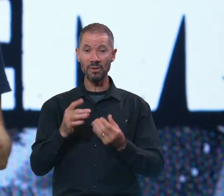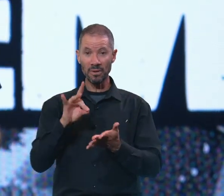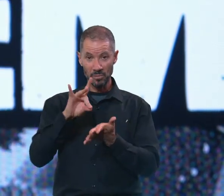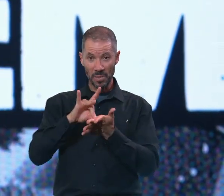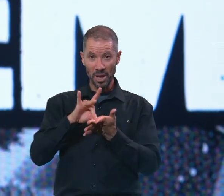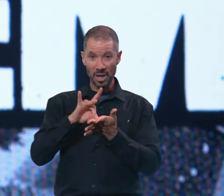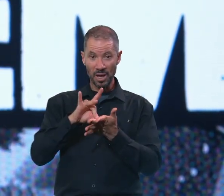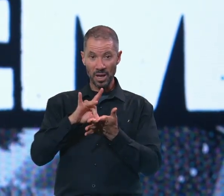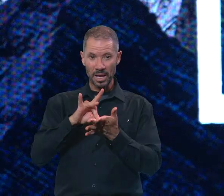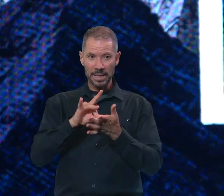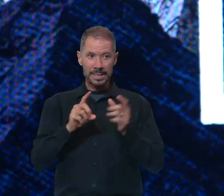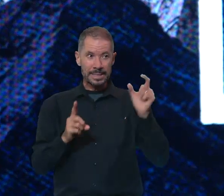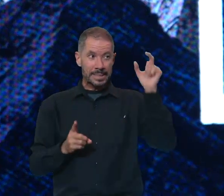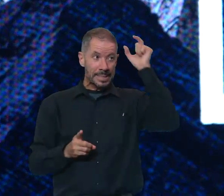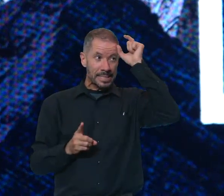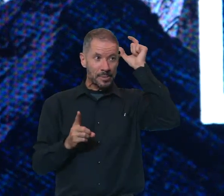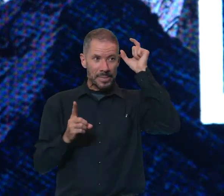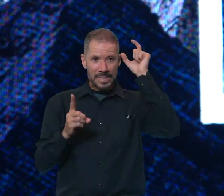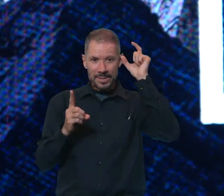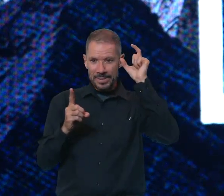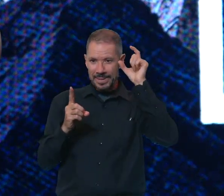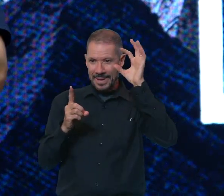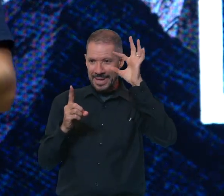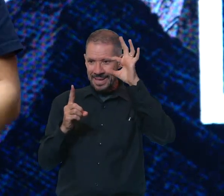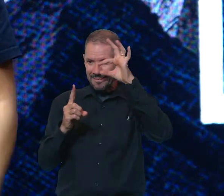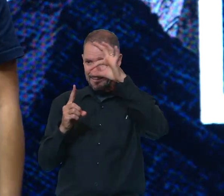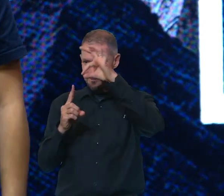Isso é terreno para o inimigo tentar trazer divisão e